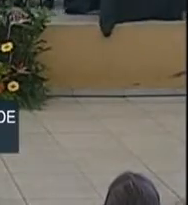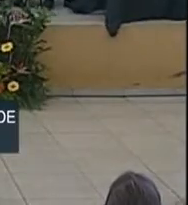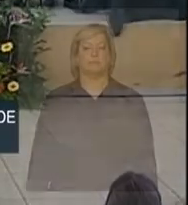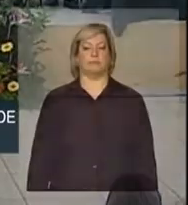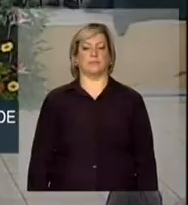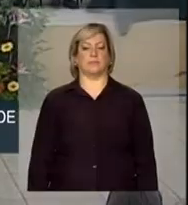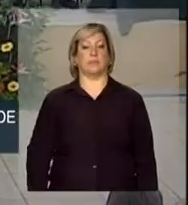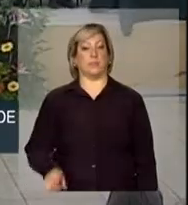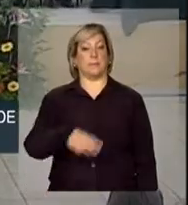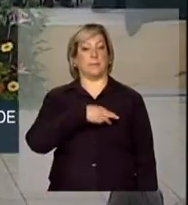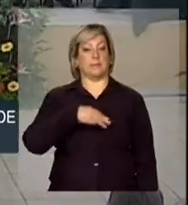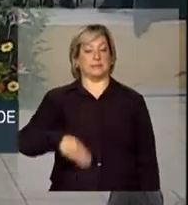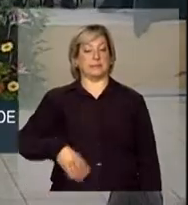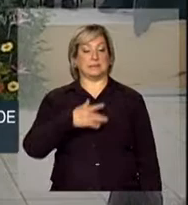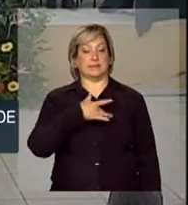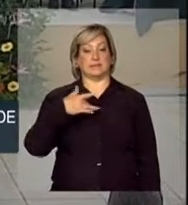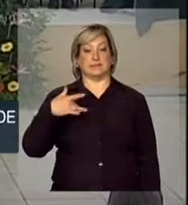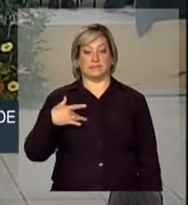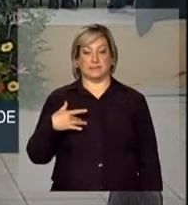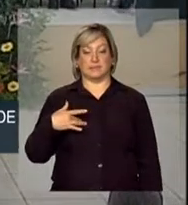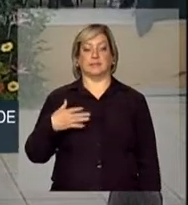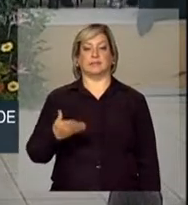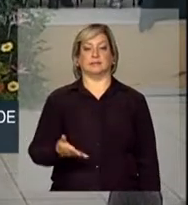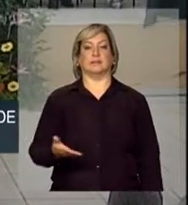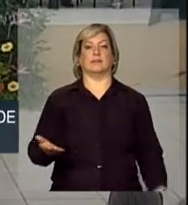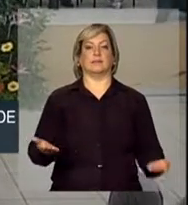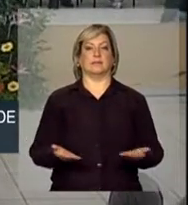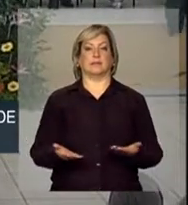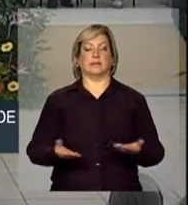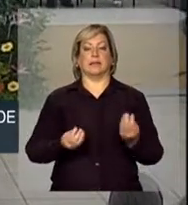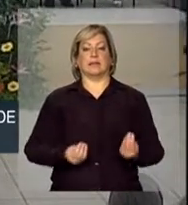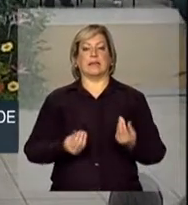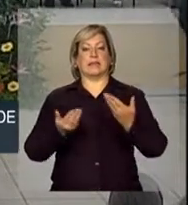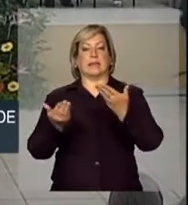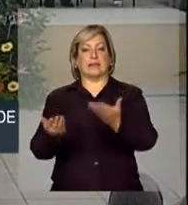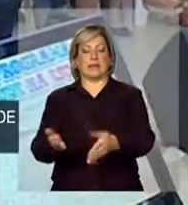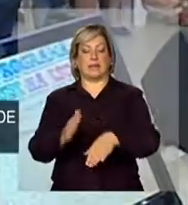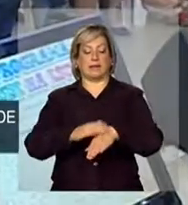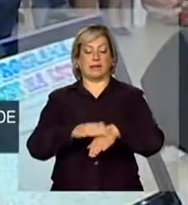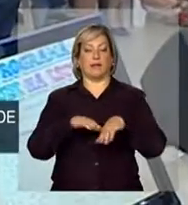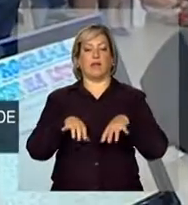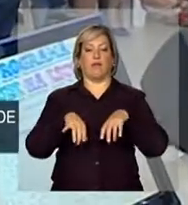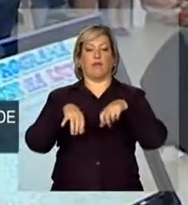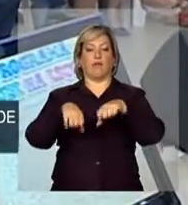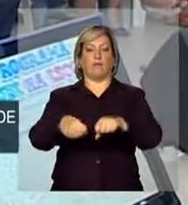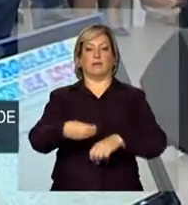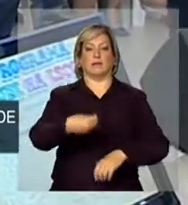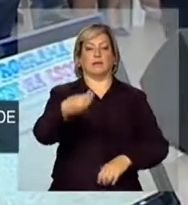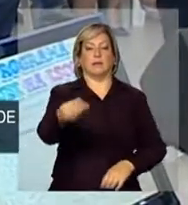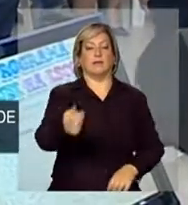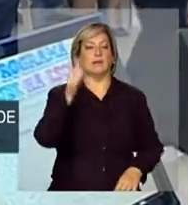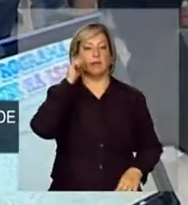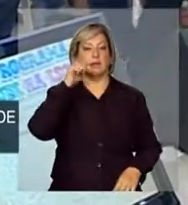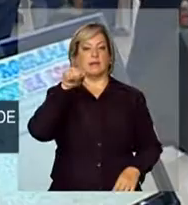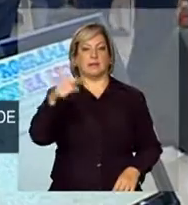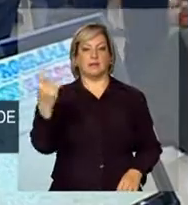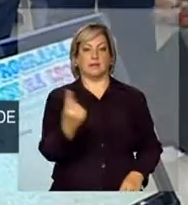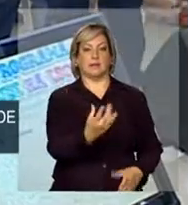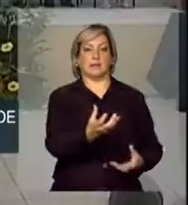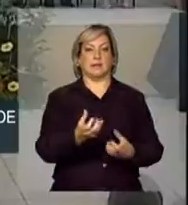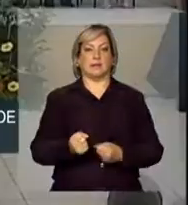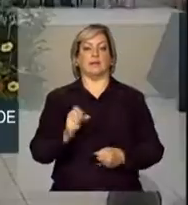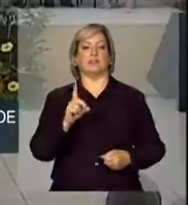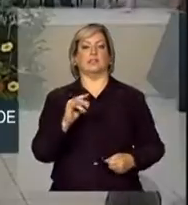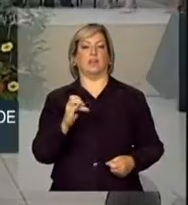e o senhor Ministro de estado da saúde Alexandre Padilha entregar a agora o certificado a senhora Edna Reis